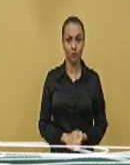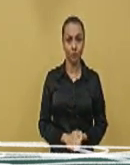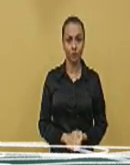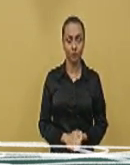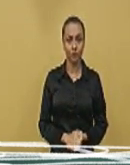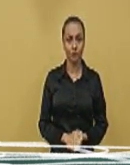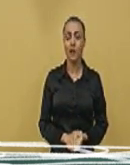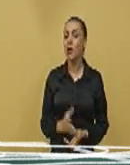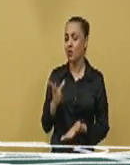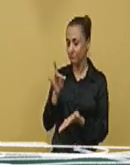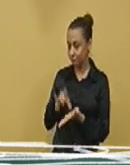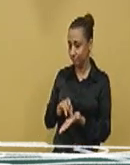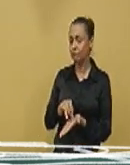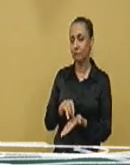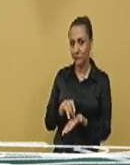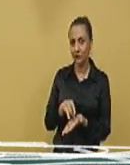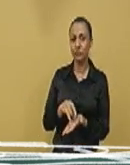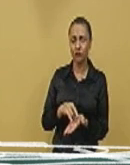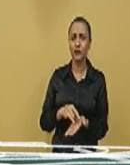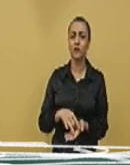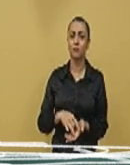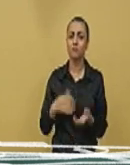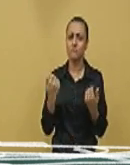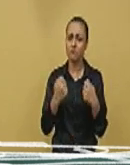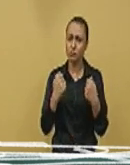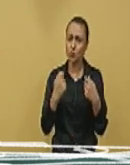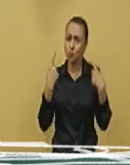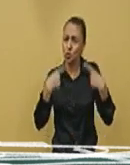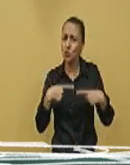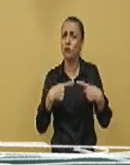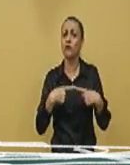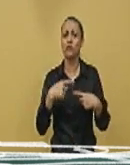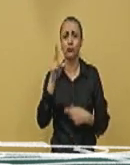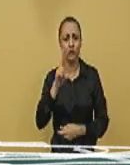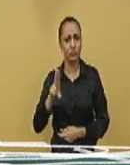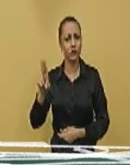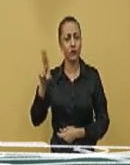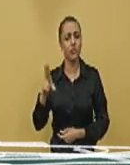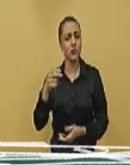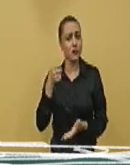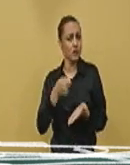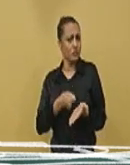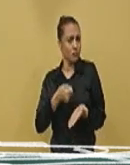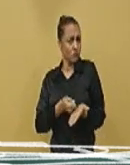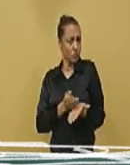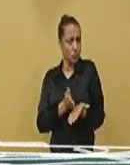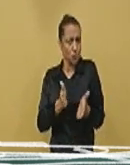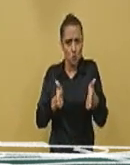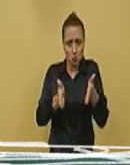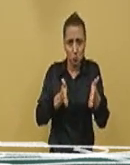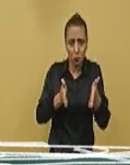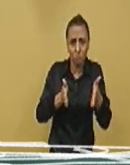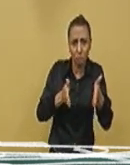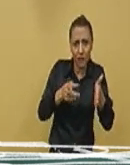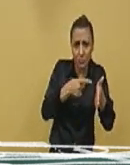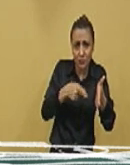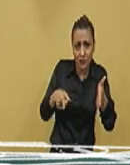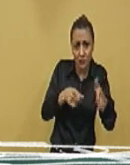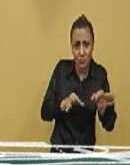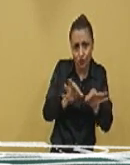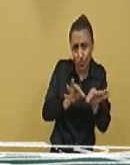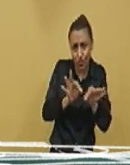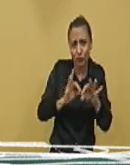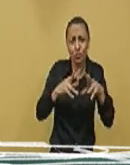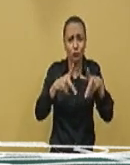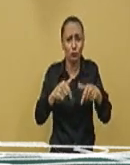De fato, né, é um grande desafio para a universidade esse impor um ritmo, né, mais, vamos dizer